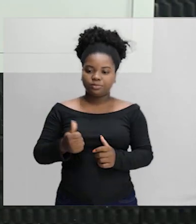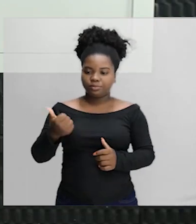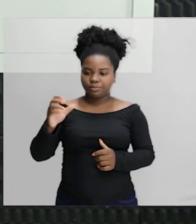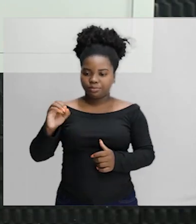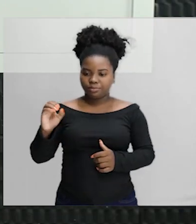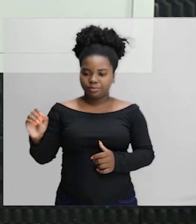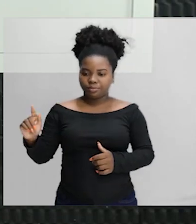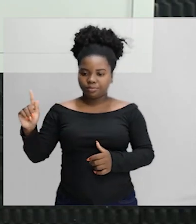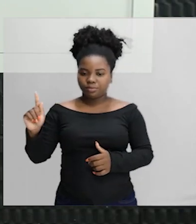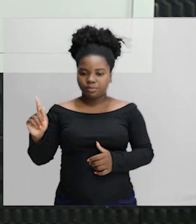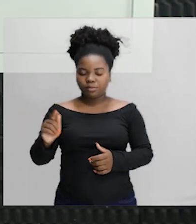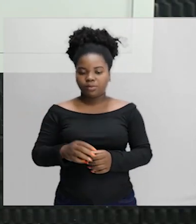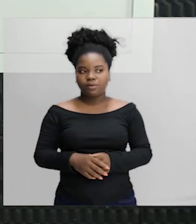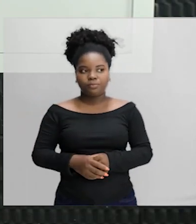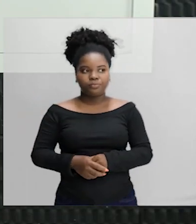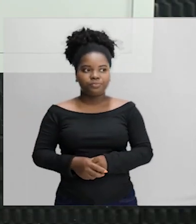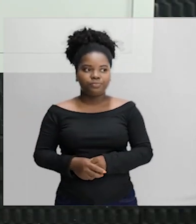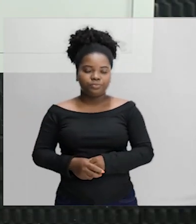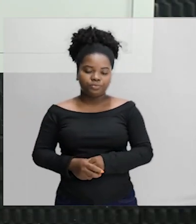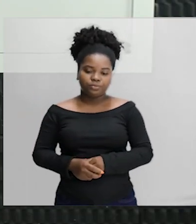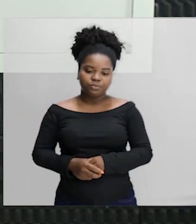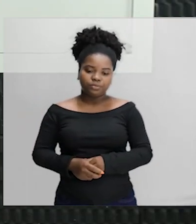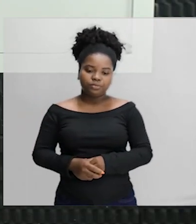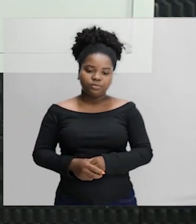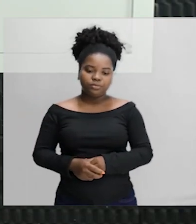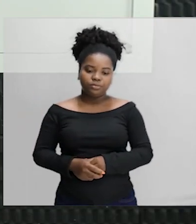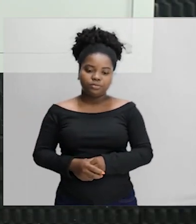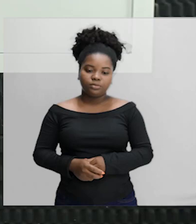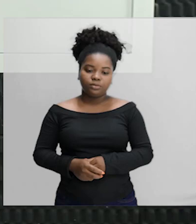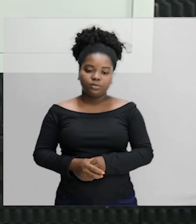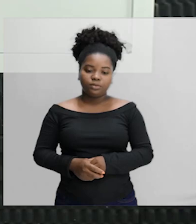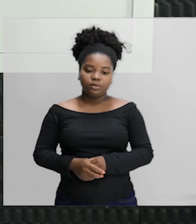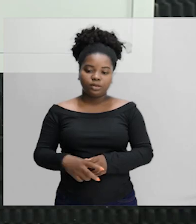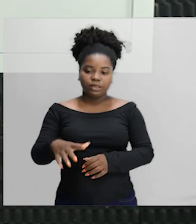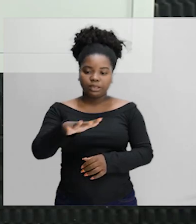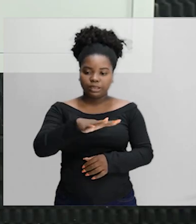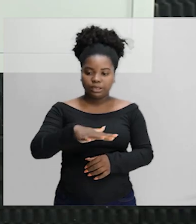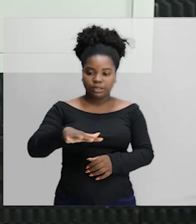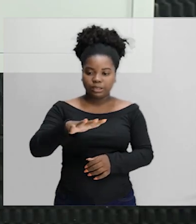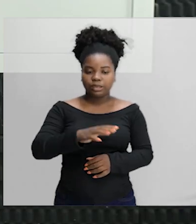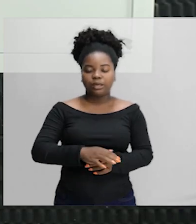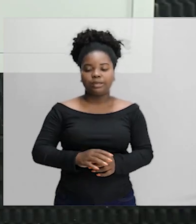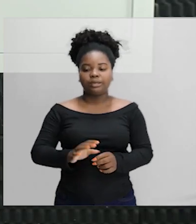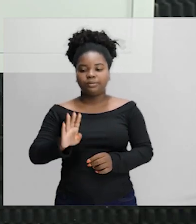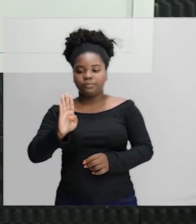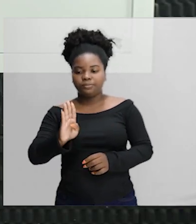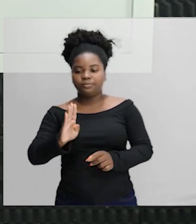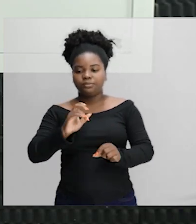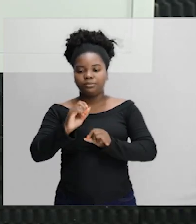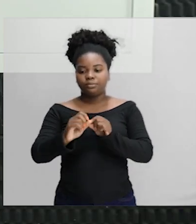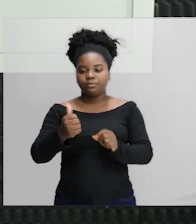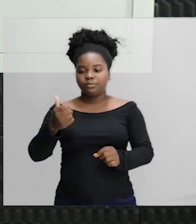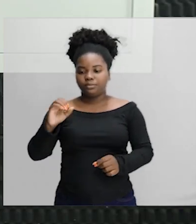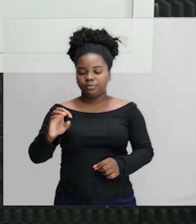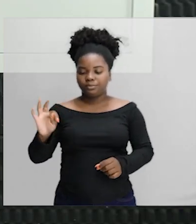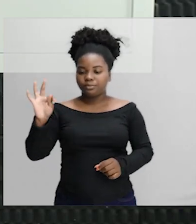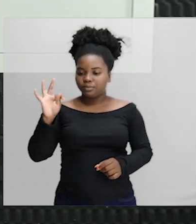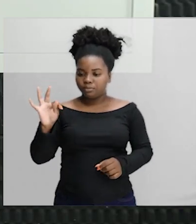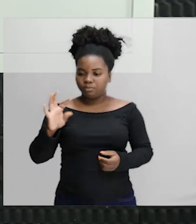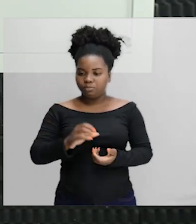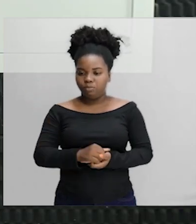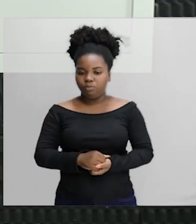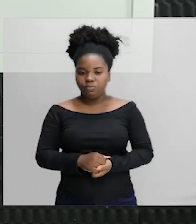100 gramas, ok? E que o campo ele é de 10 Tesla,